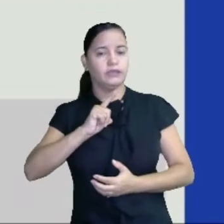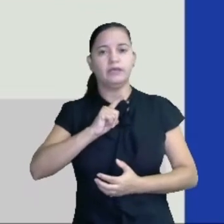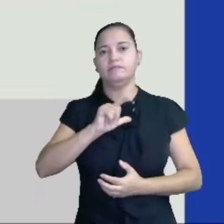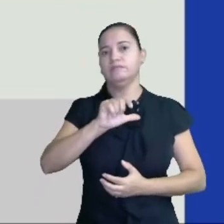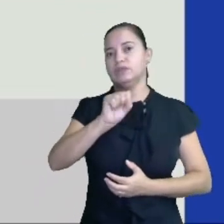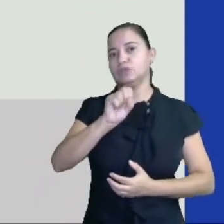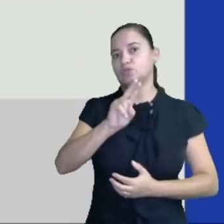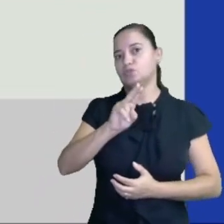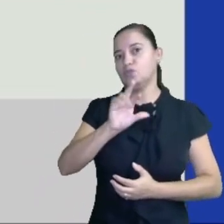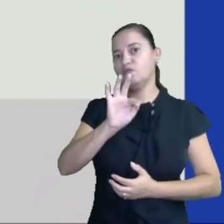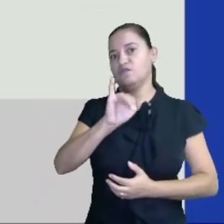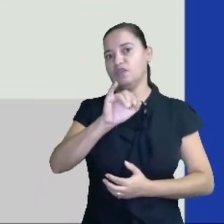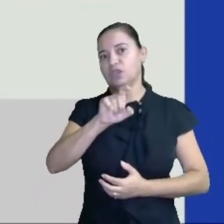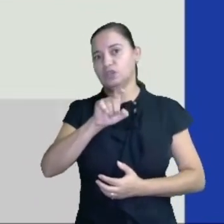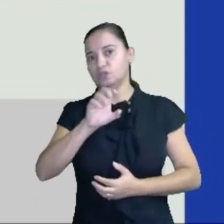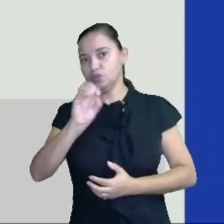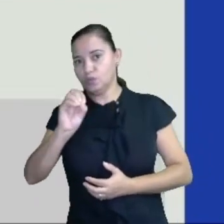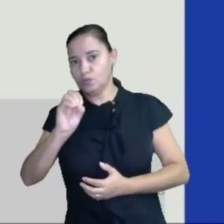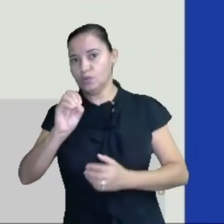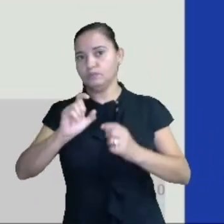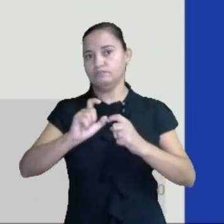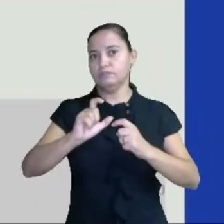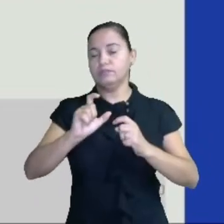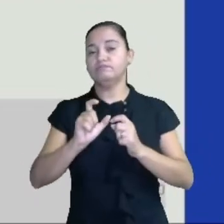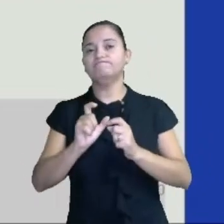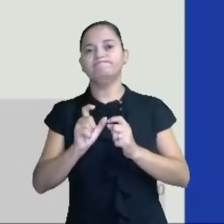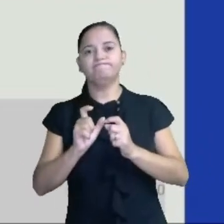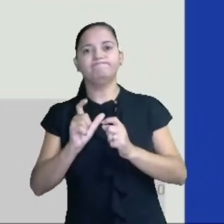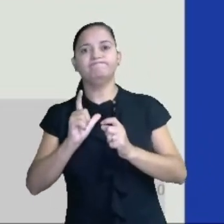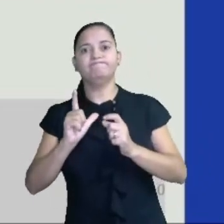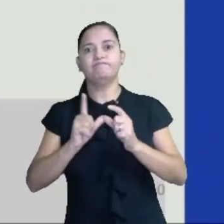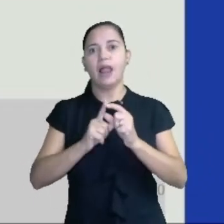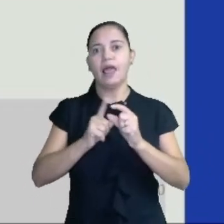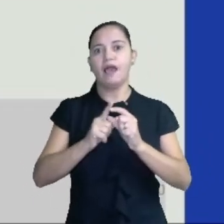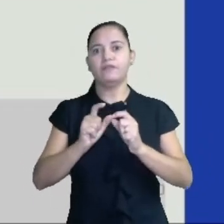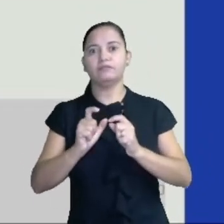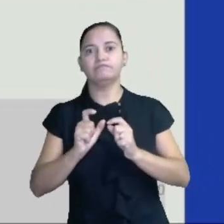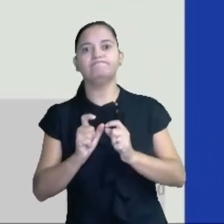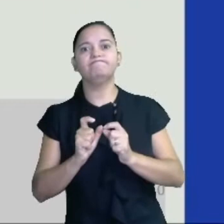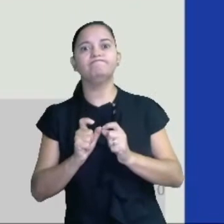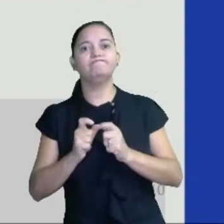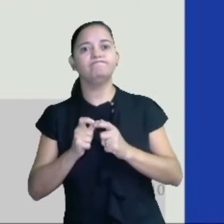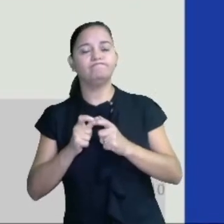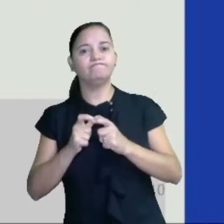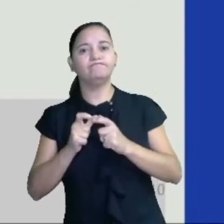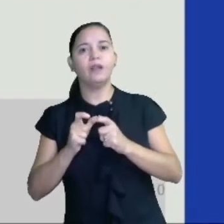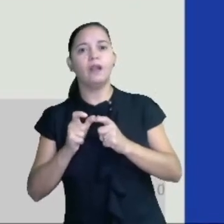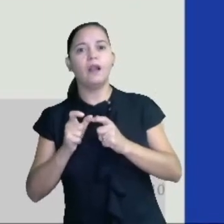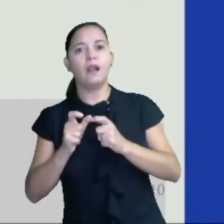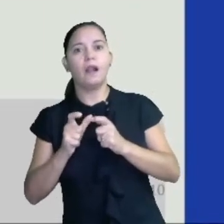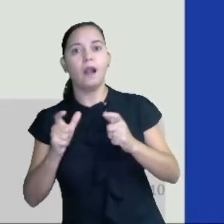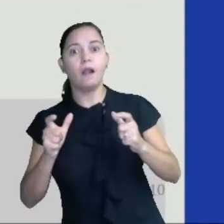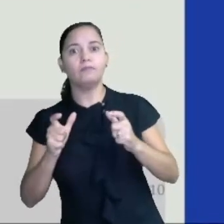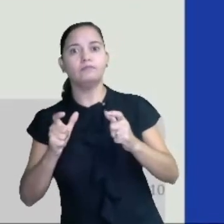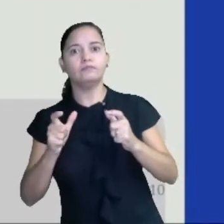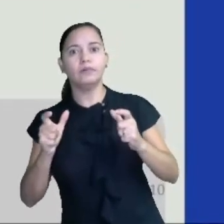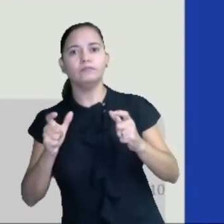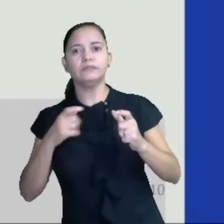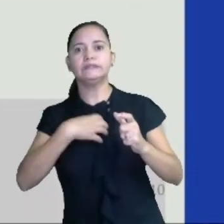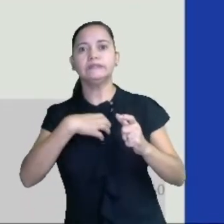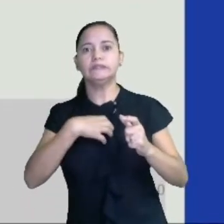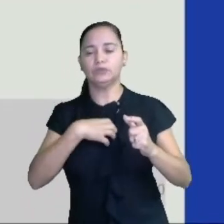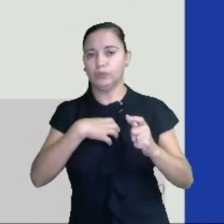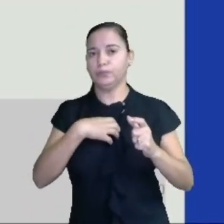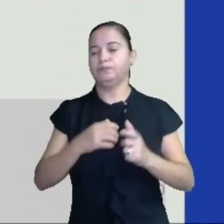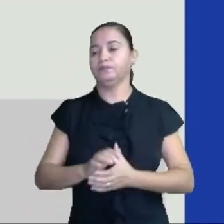sufixos aumentativos. Ou seja, professor, os sufixos nominais são divididos em dois, né,